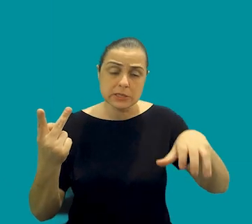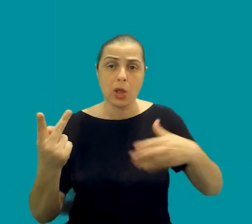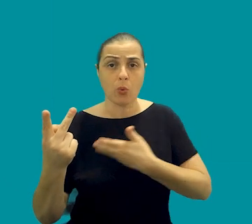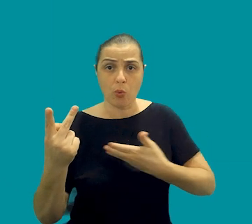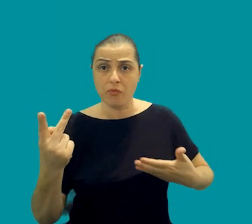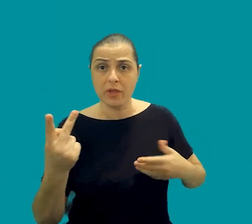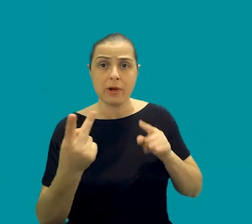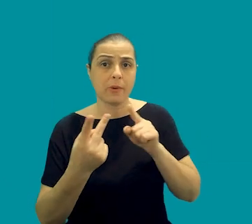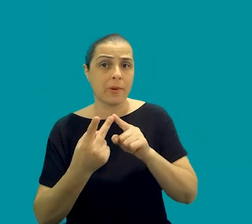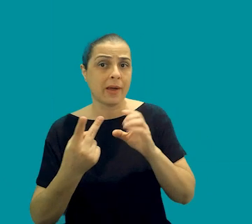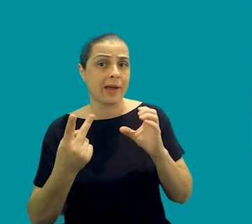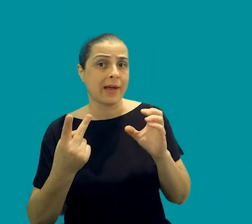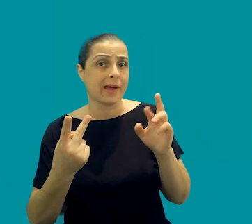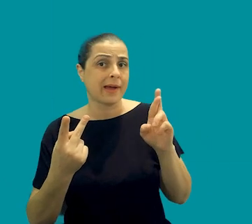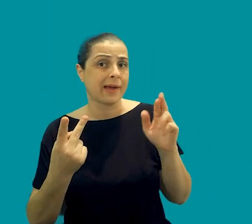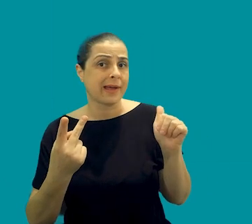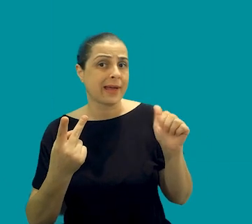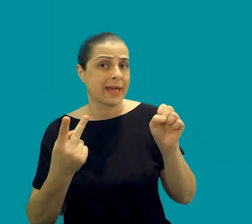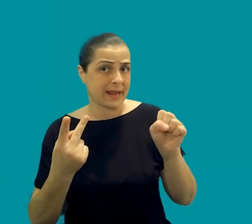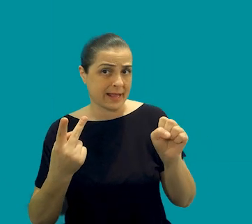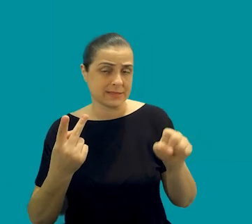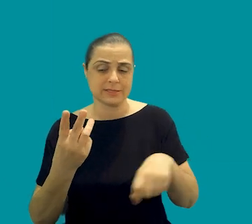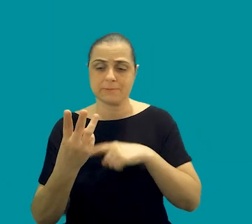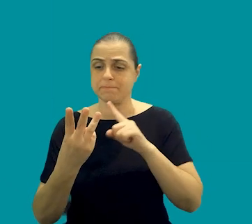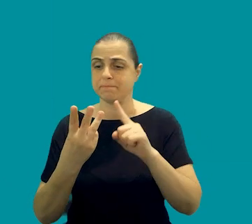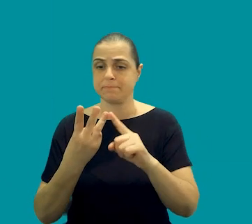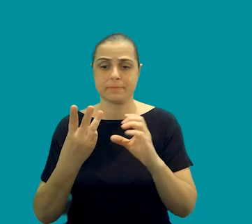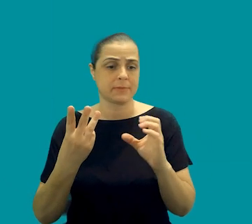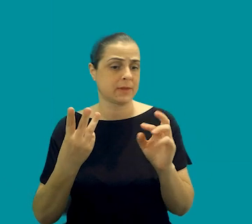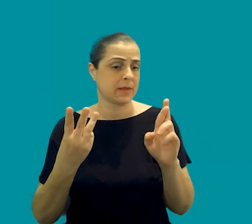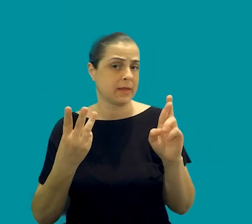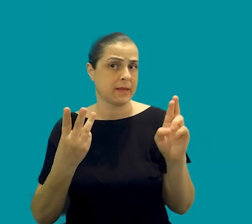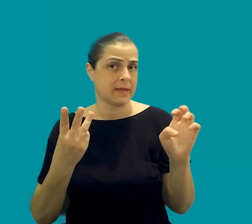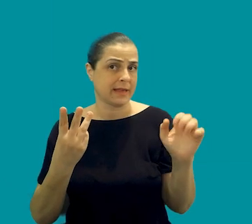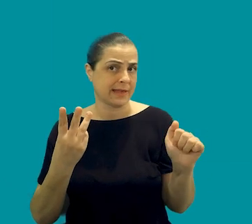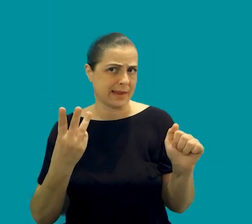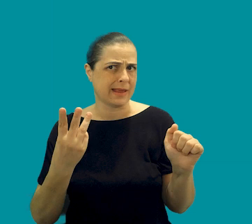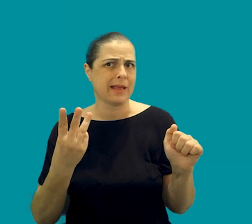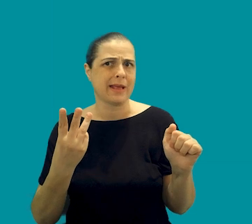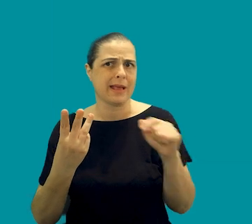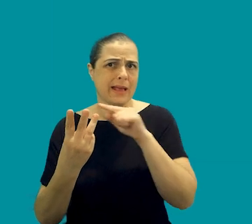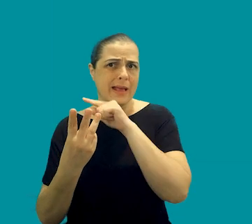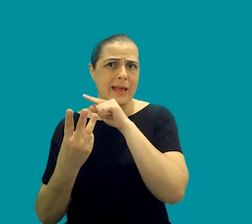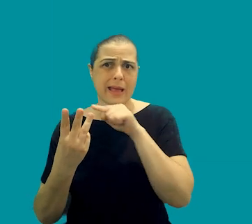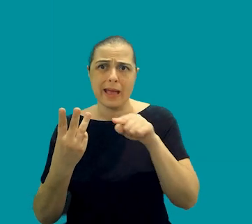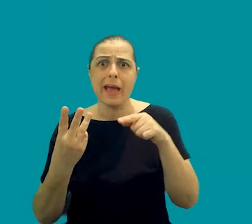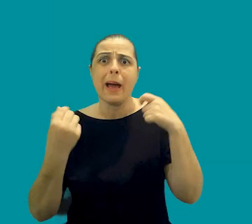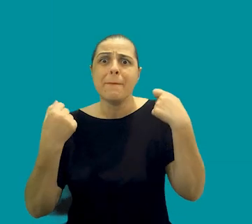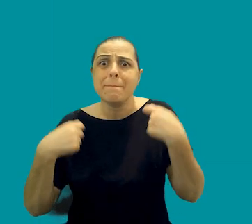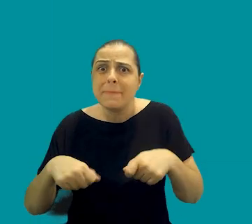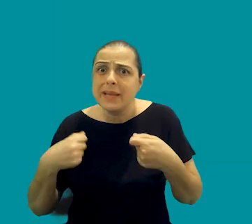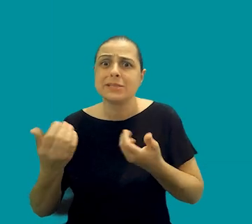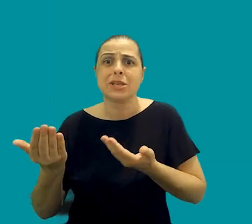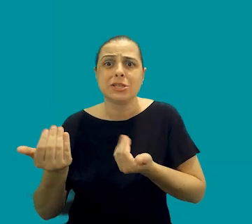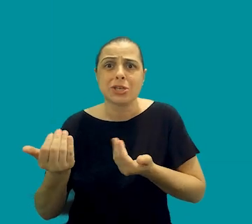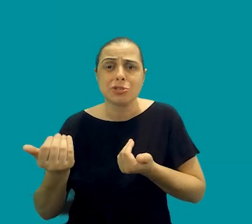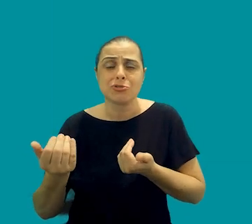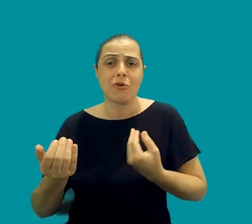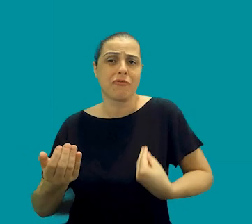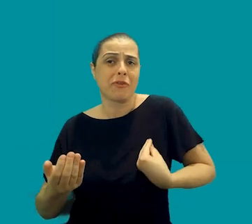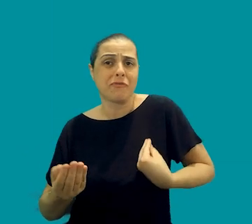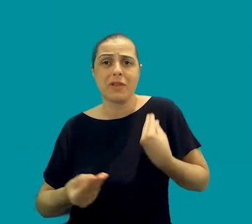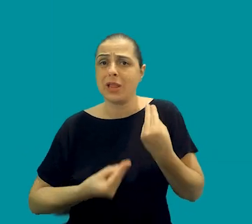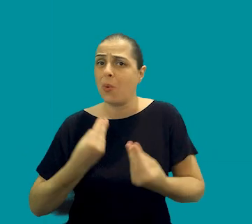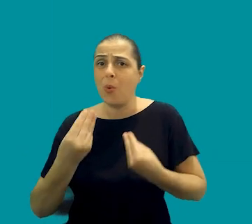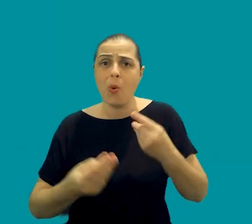CREAS. Então, assim, como que esse jovem, como é a rotina desse jovem? O que funciona dentro da rotina desse jovem? Porque não adianta a gente